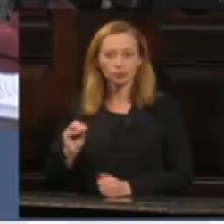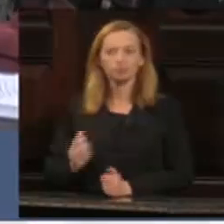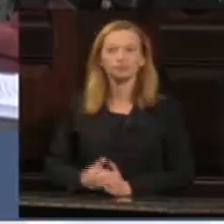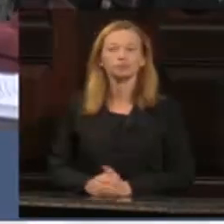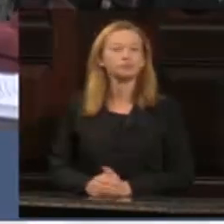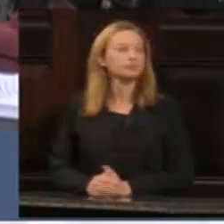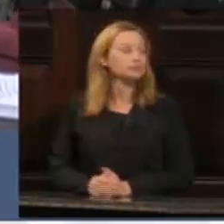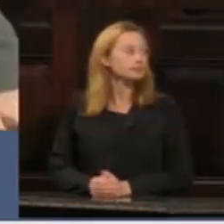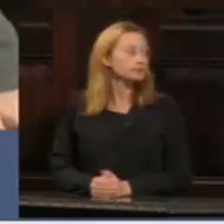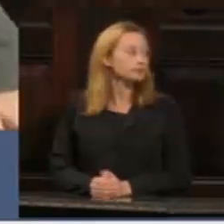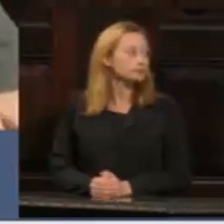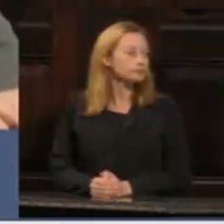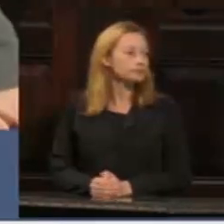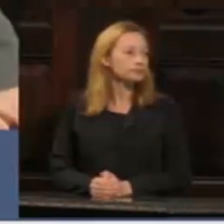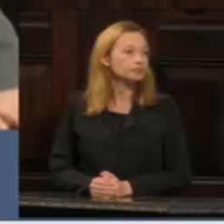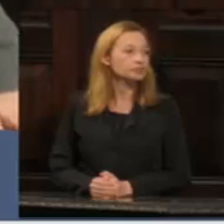Siciliano,